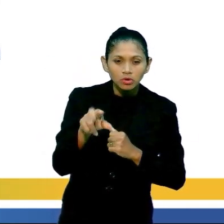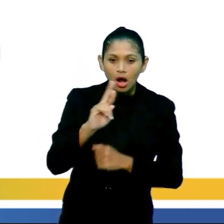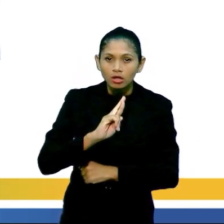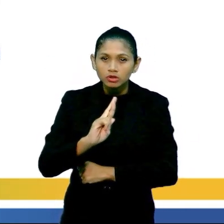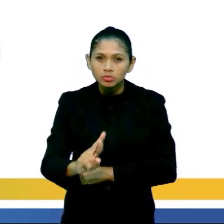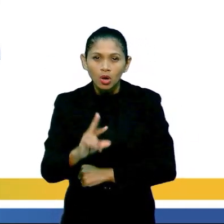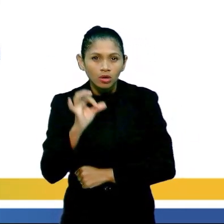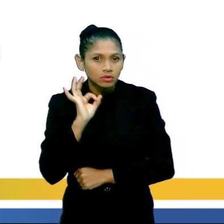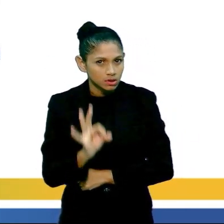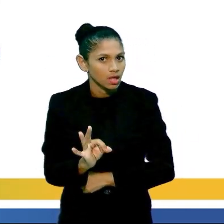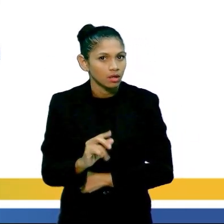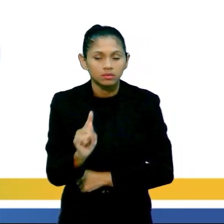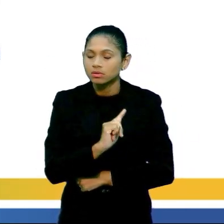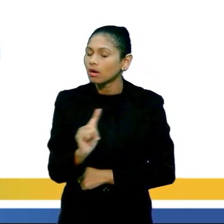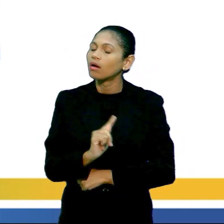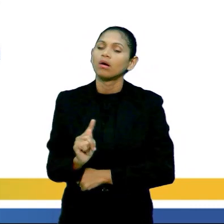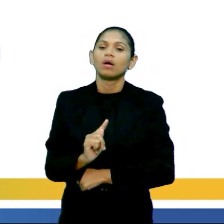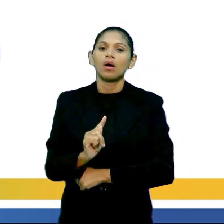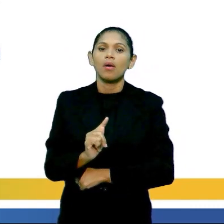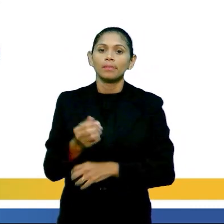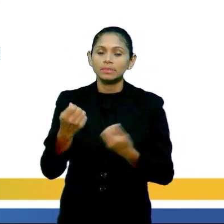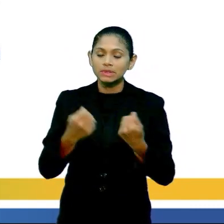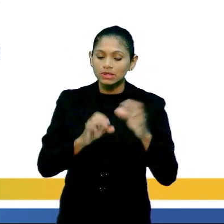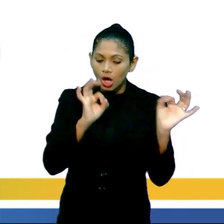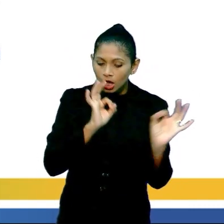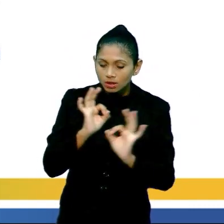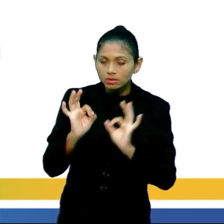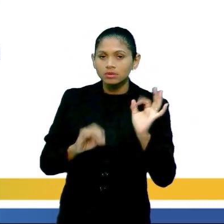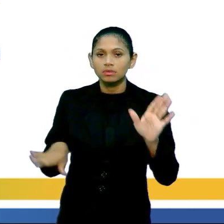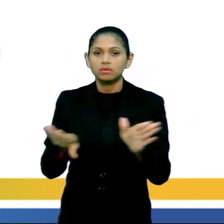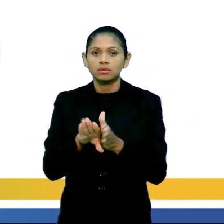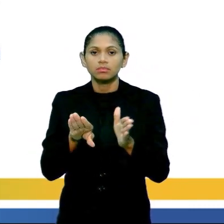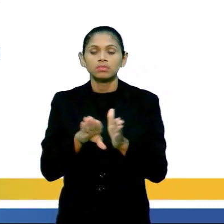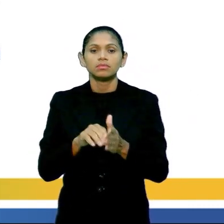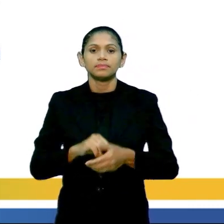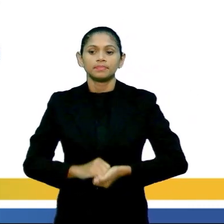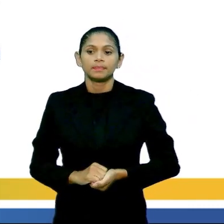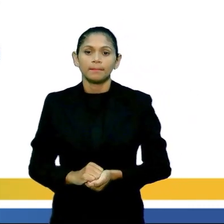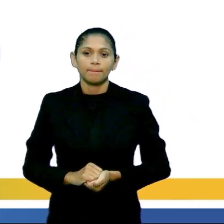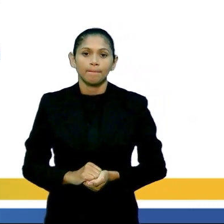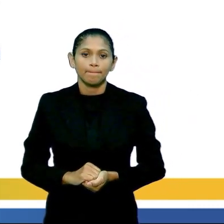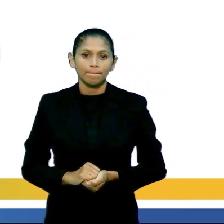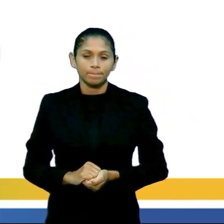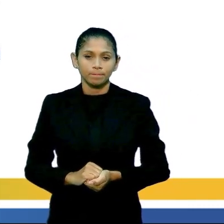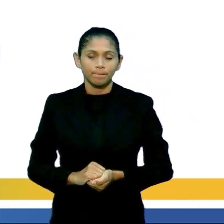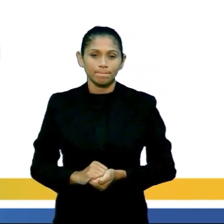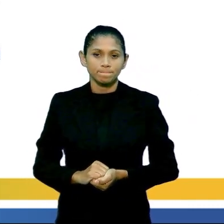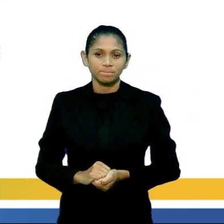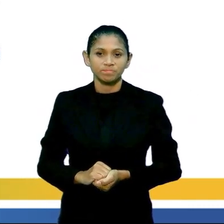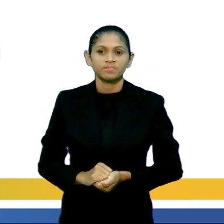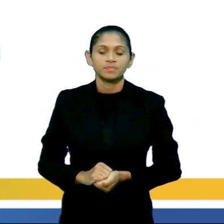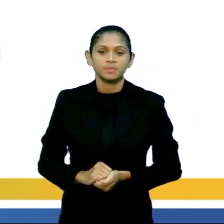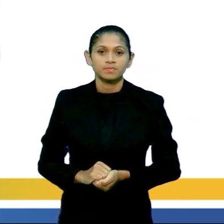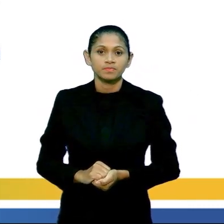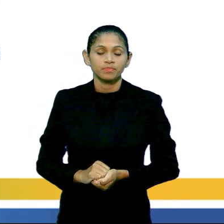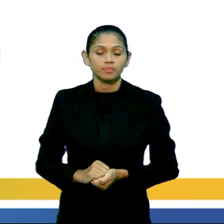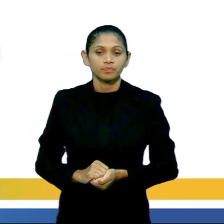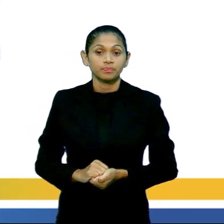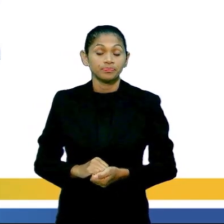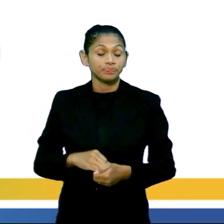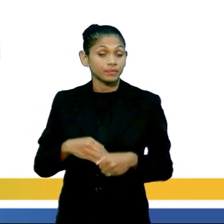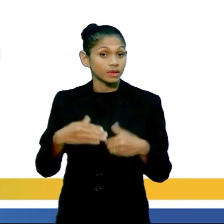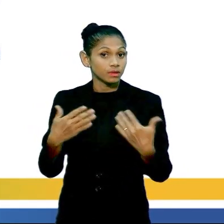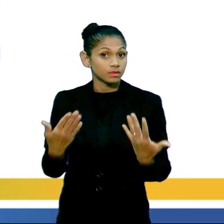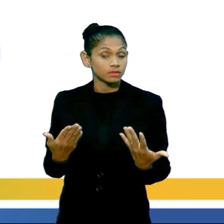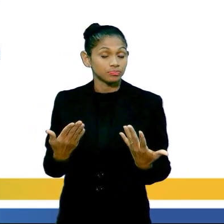para aplicar, tá? Então, o enunciador, né, eu sempre digo isso, que quando ele diz pra gente qual